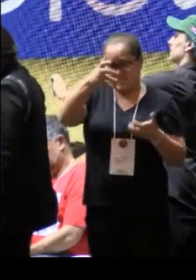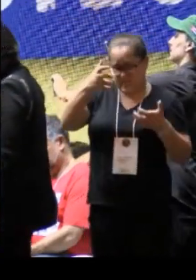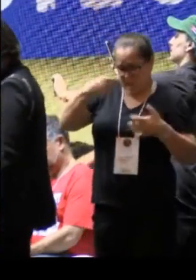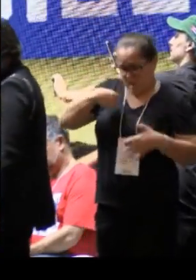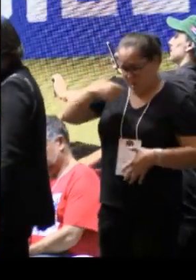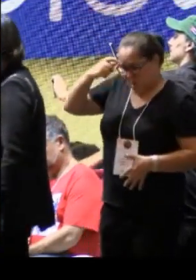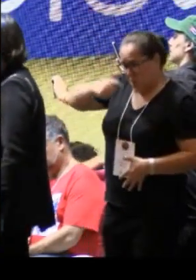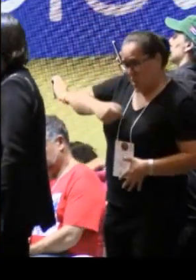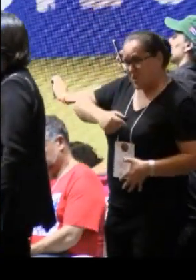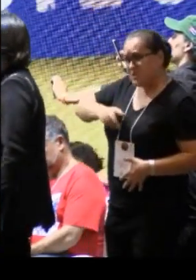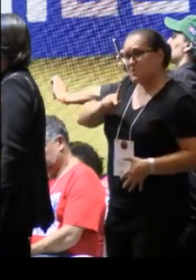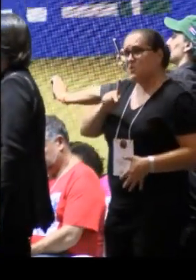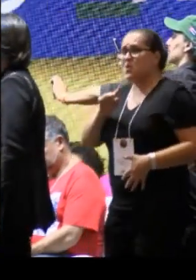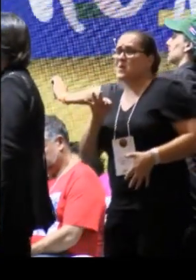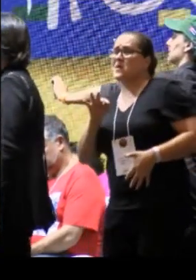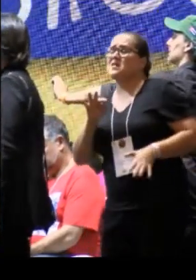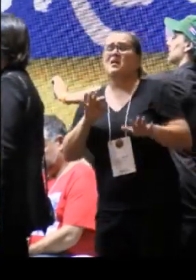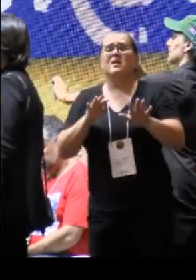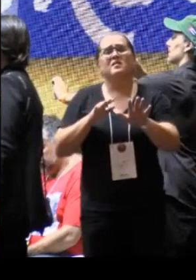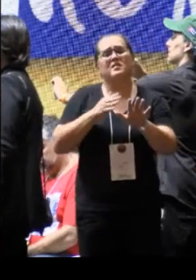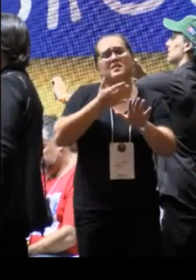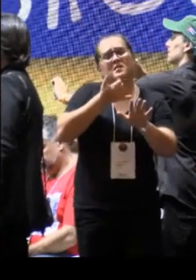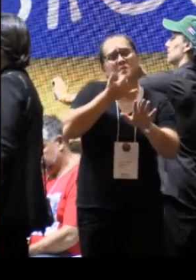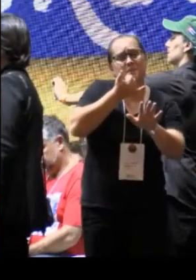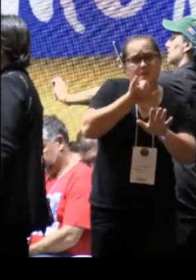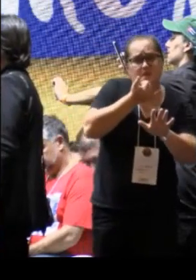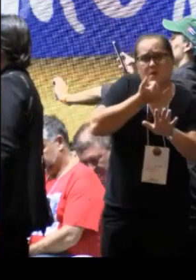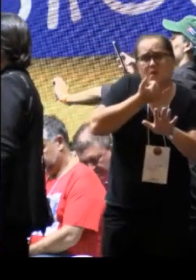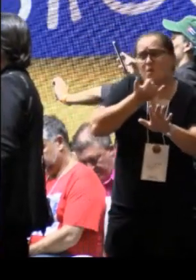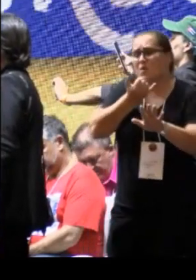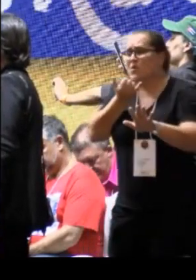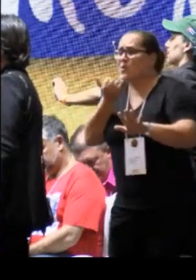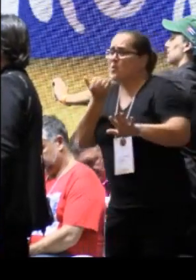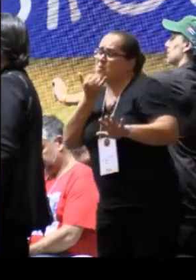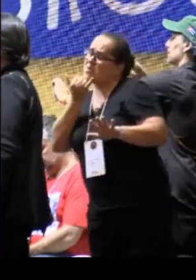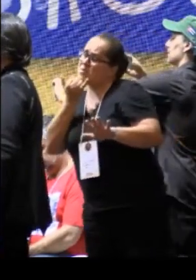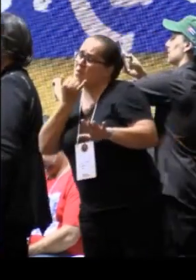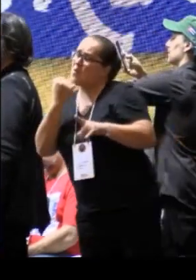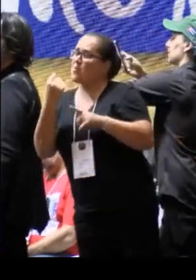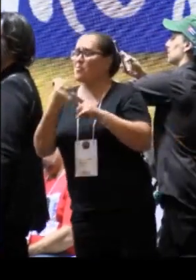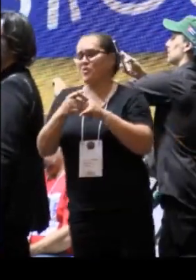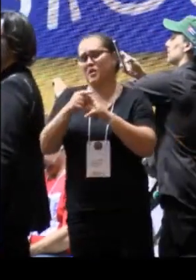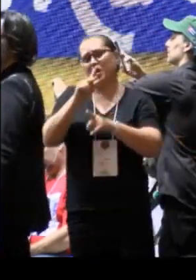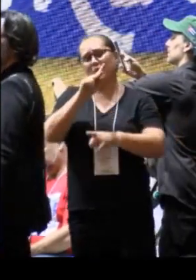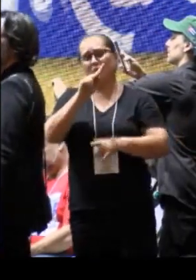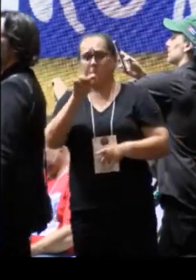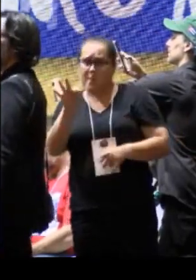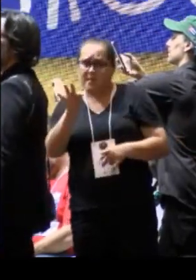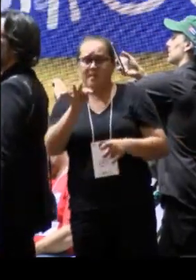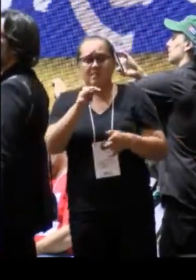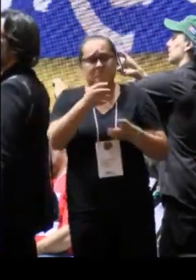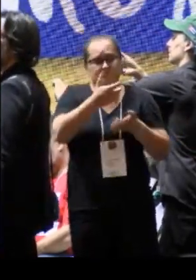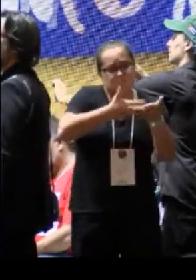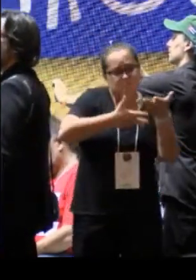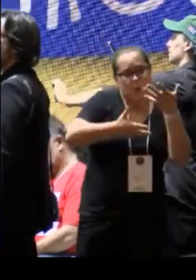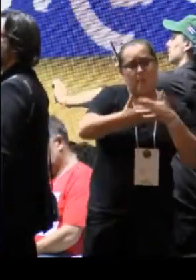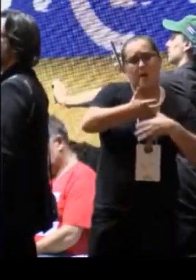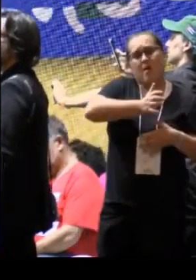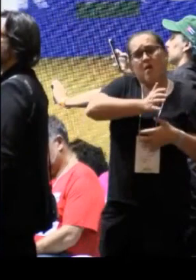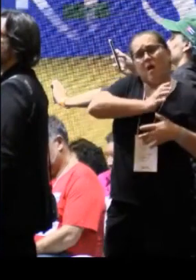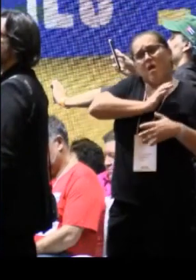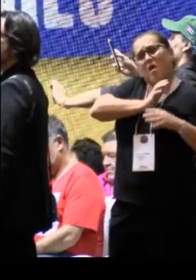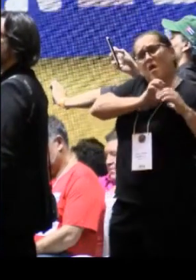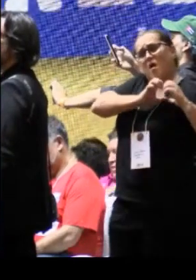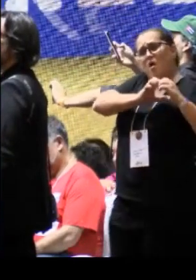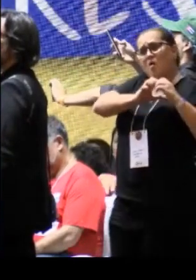se tivéssemos de pedir perdão por continuar existindo no coração do povo brasileiro. Apesar de tudo o que